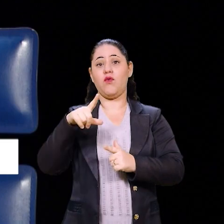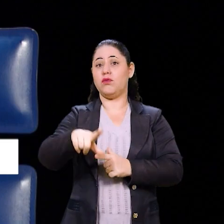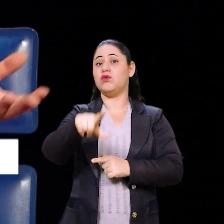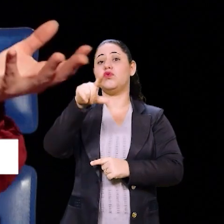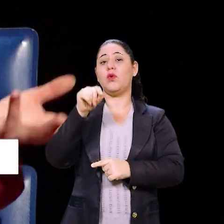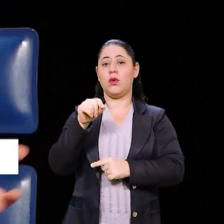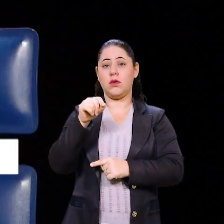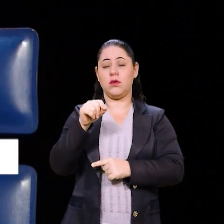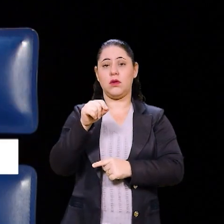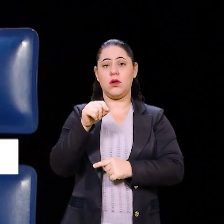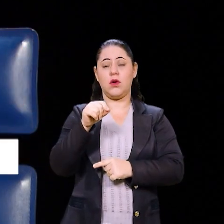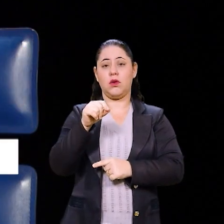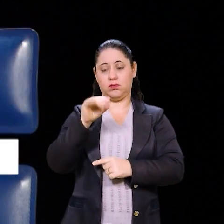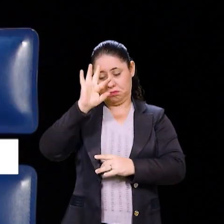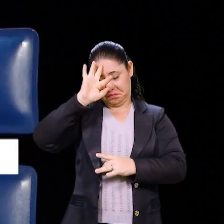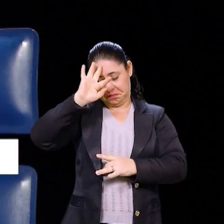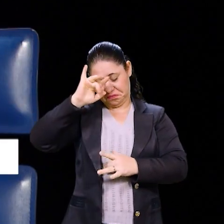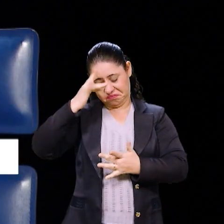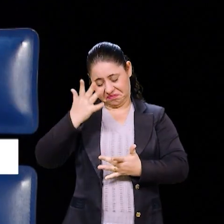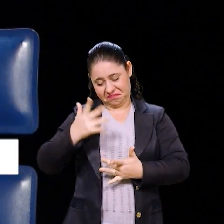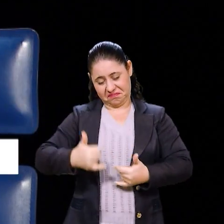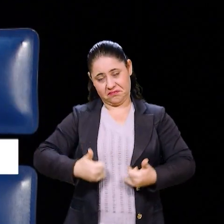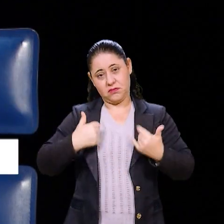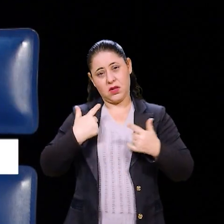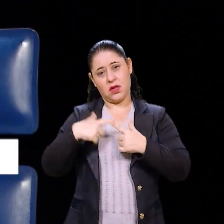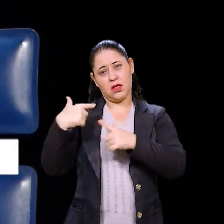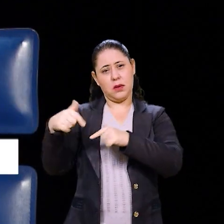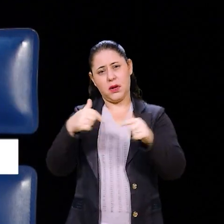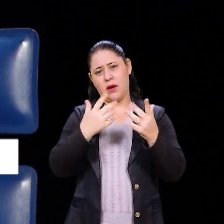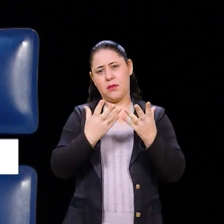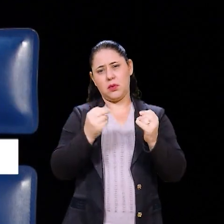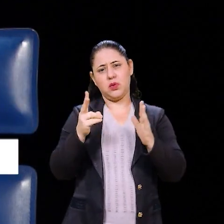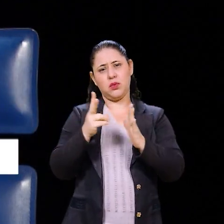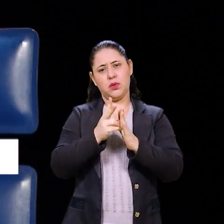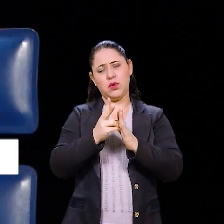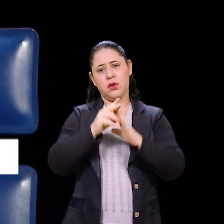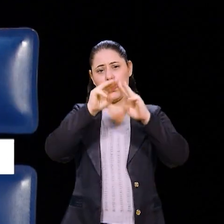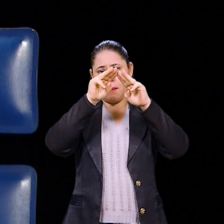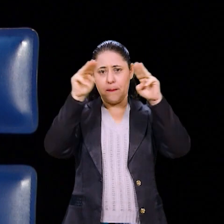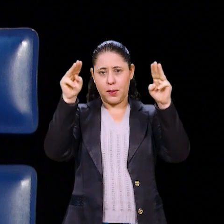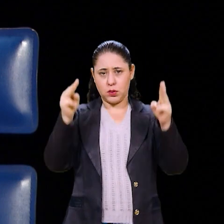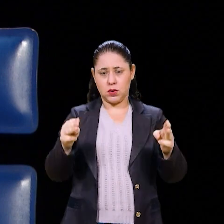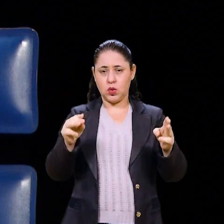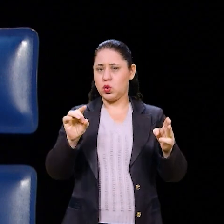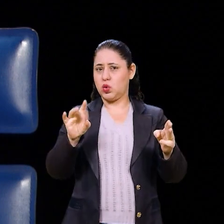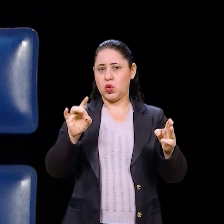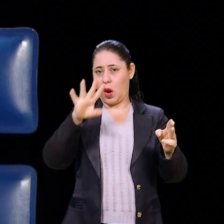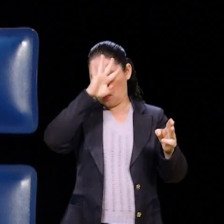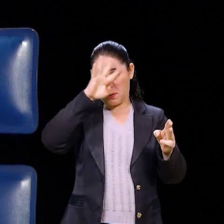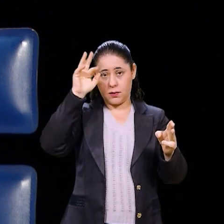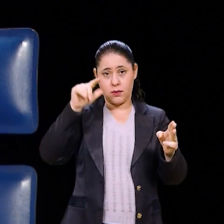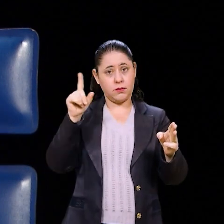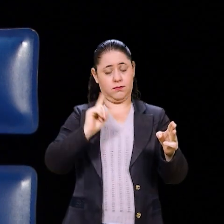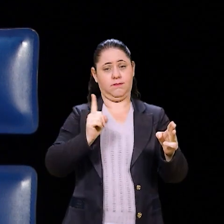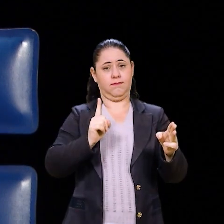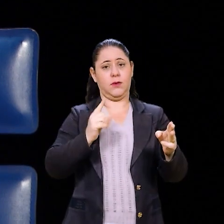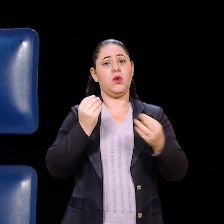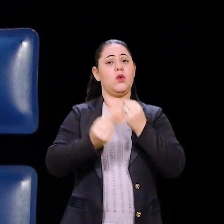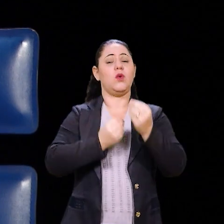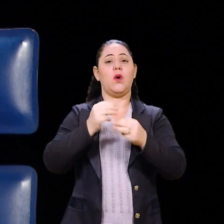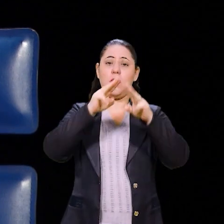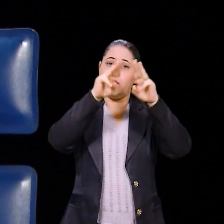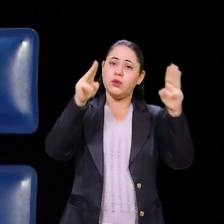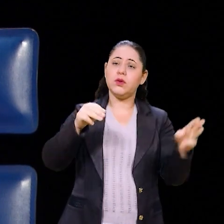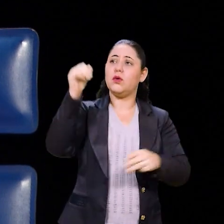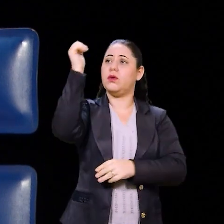fui selecionada com a honra, porque eu trabalhava muito com a questão indígena em museus, e não apenas no Mato Grosso do